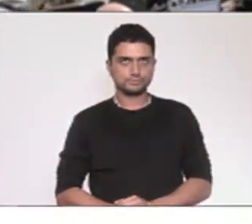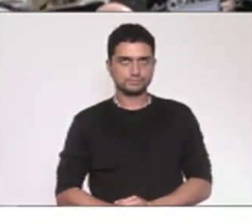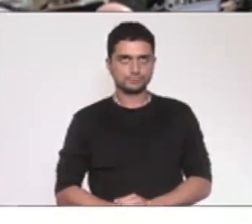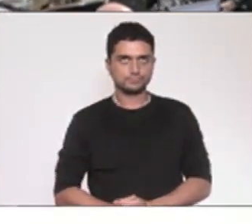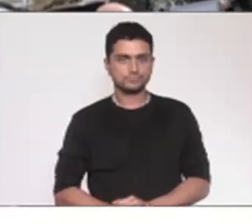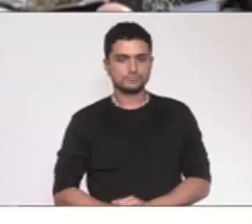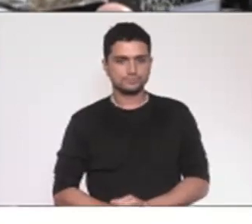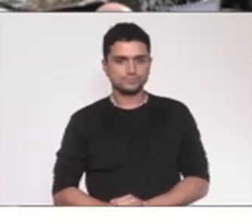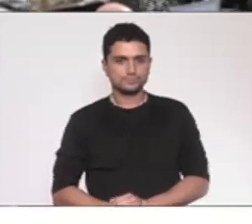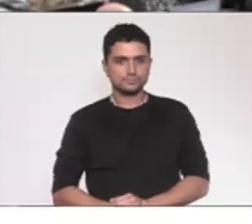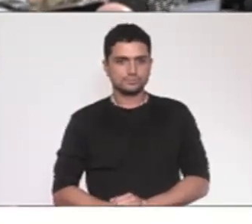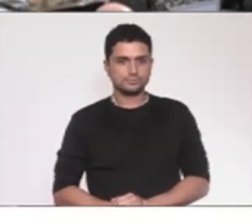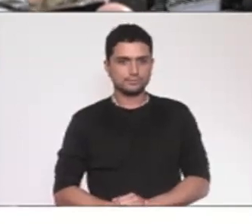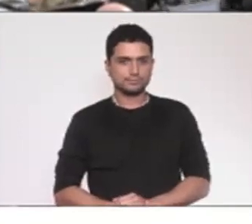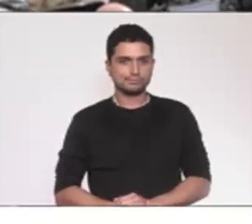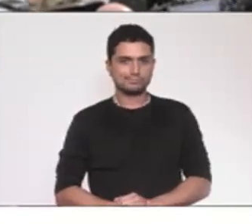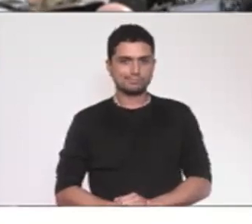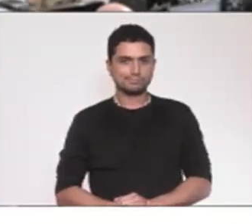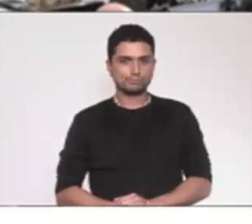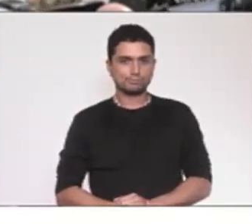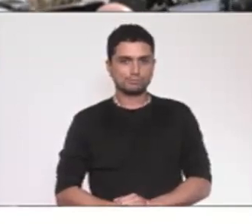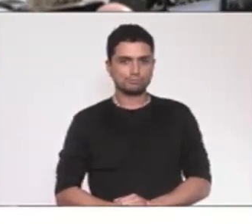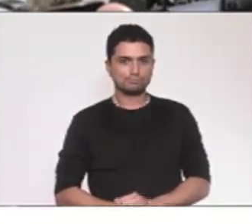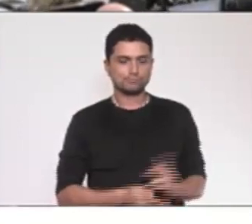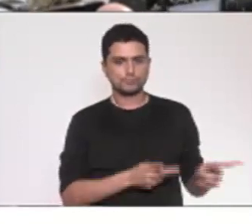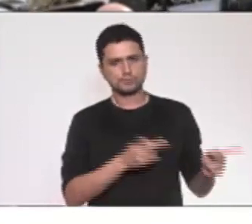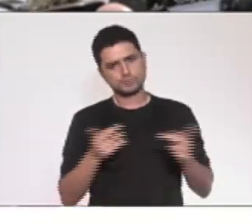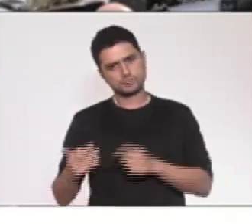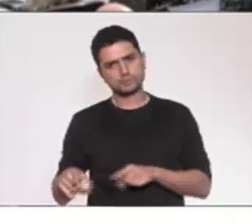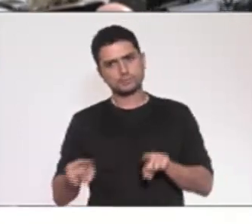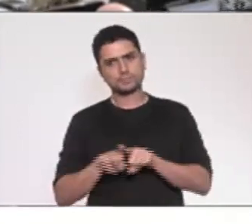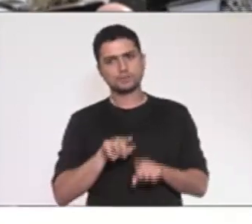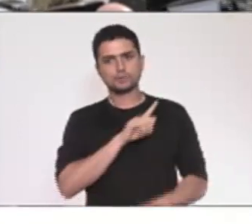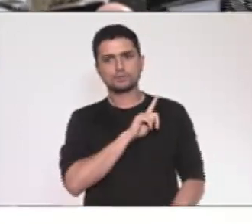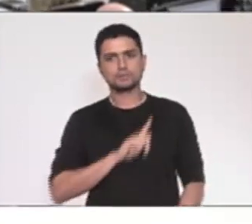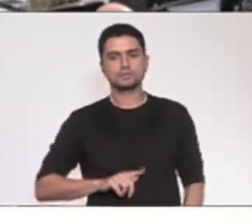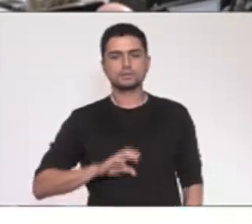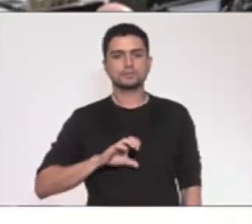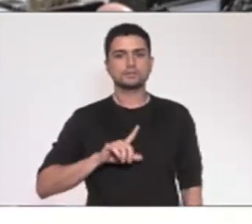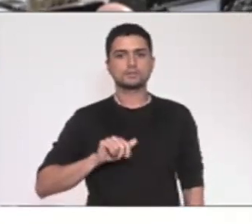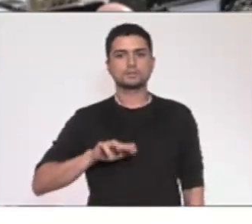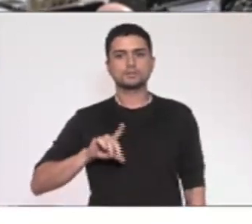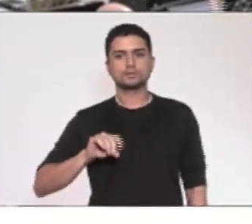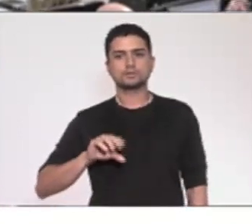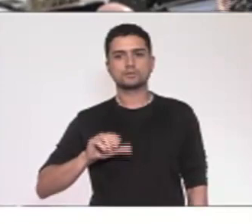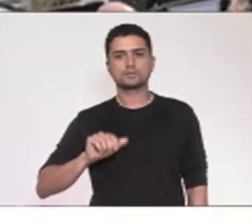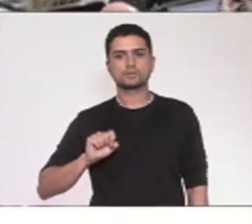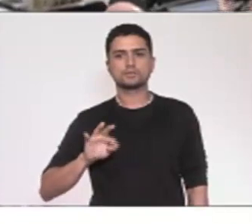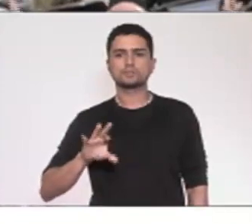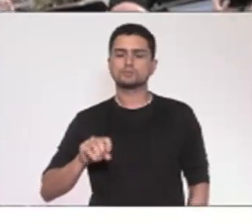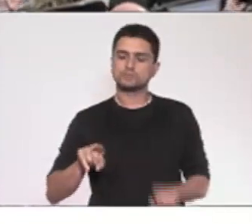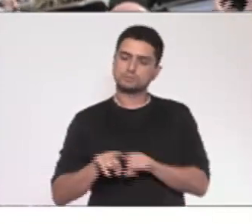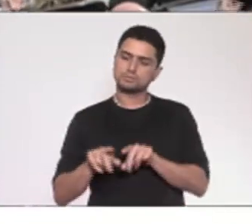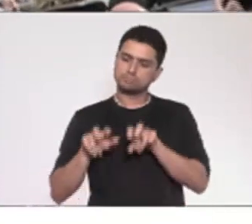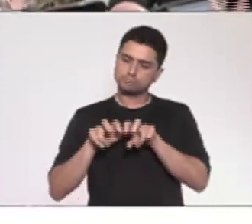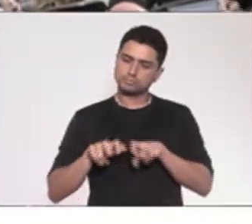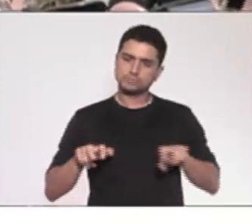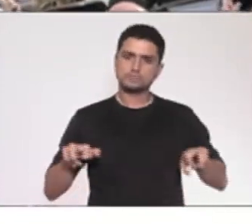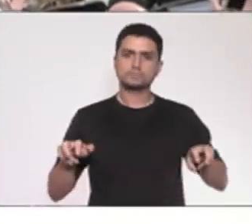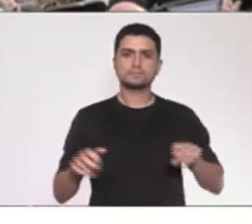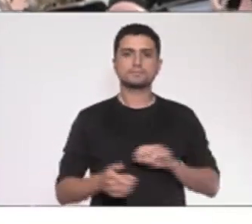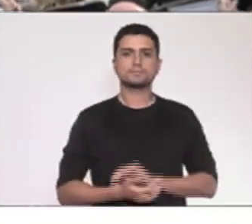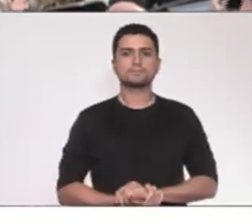Convido também o excelentíssimo senhor vice-governador Cláudio Castro, também para compor a mesa. Por favor, Cláudio.